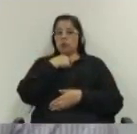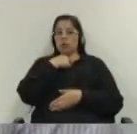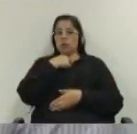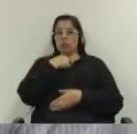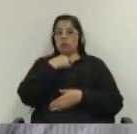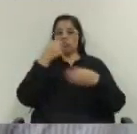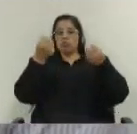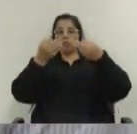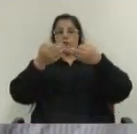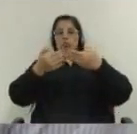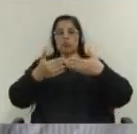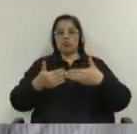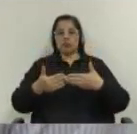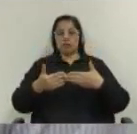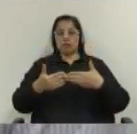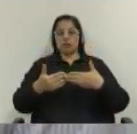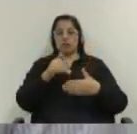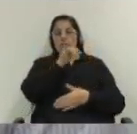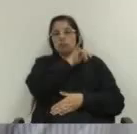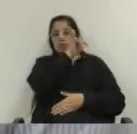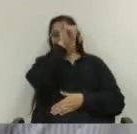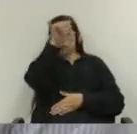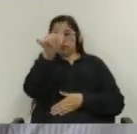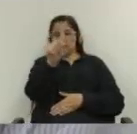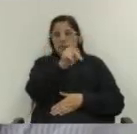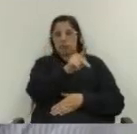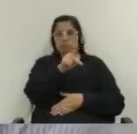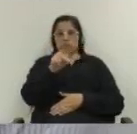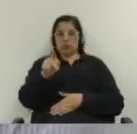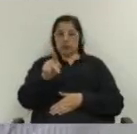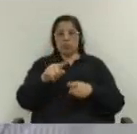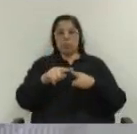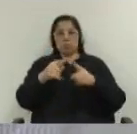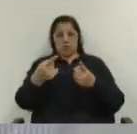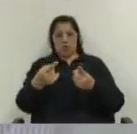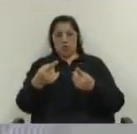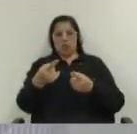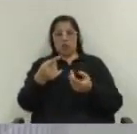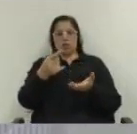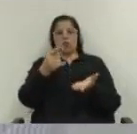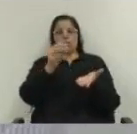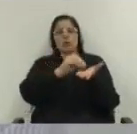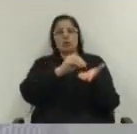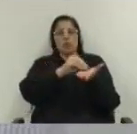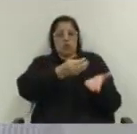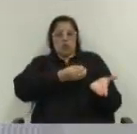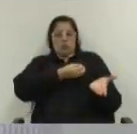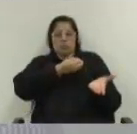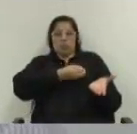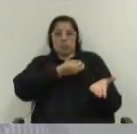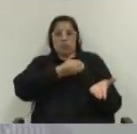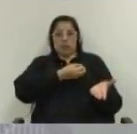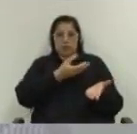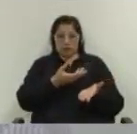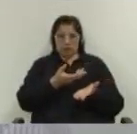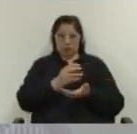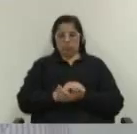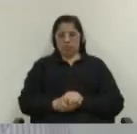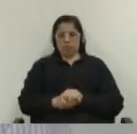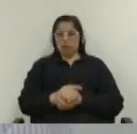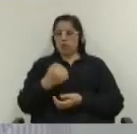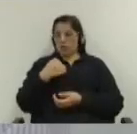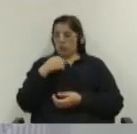fará a devida comunicação ao presidente, computando-se, todavia, sua presença para efeito de quórum. Eu fiz, na época, um pedido de ordem,